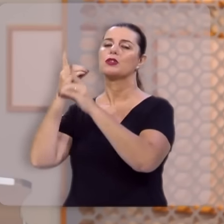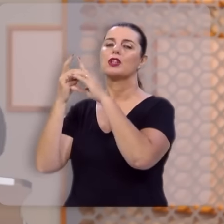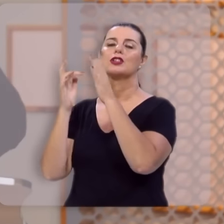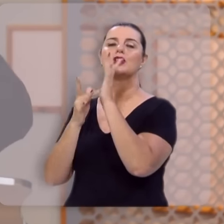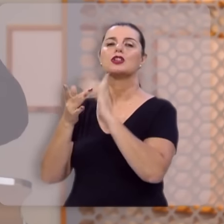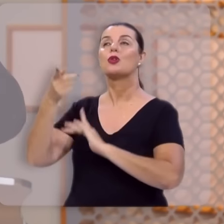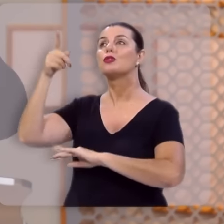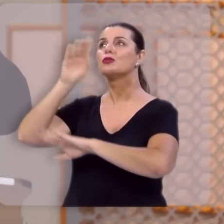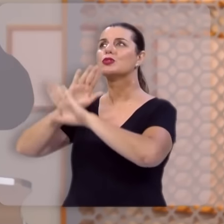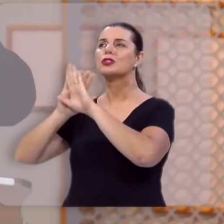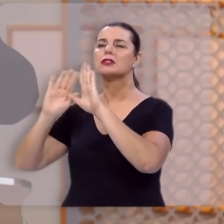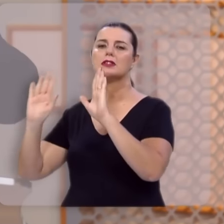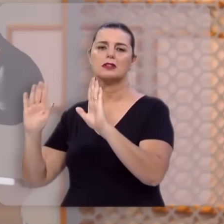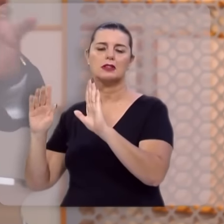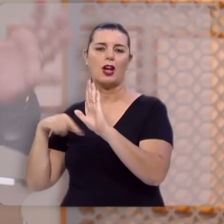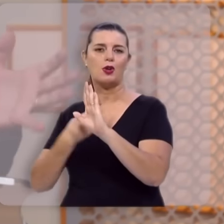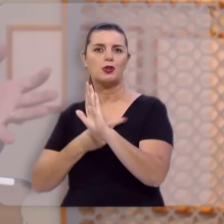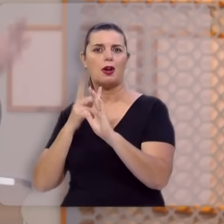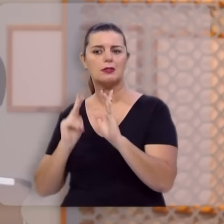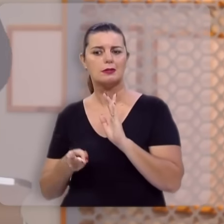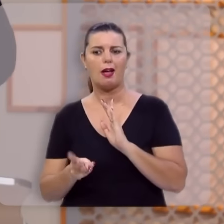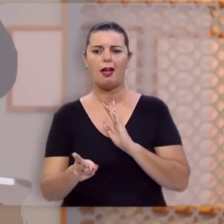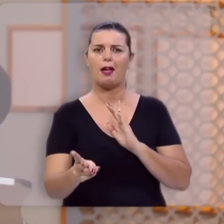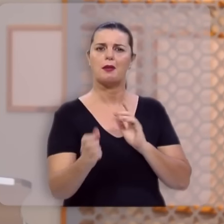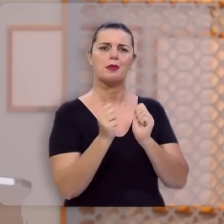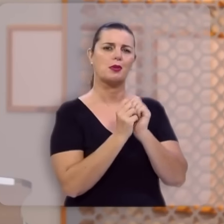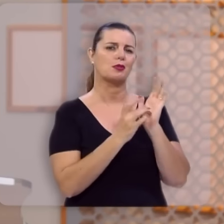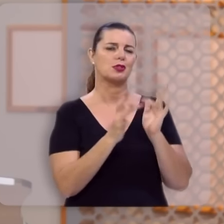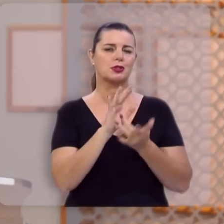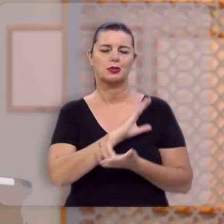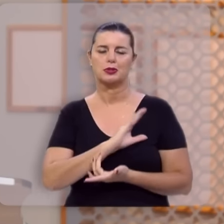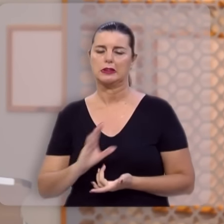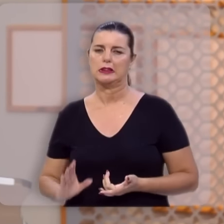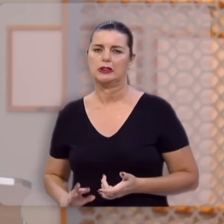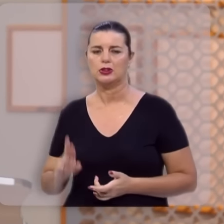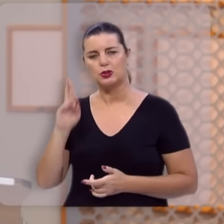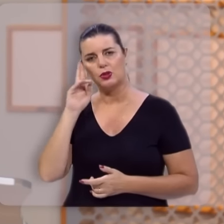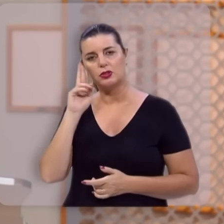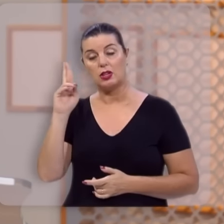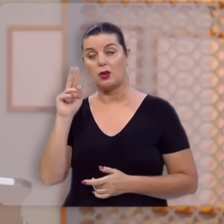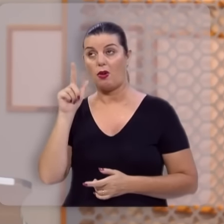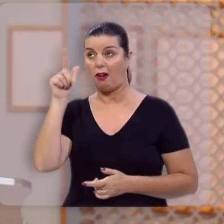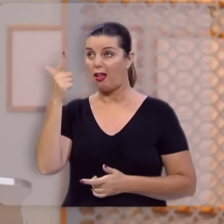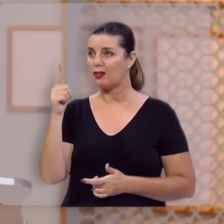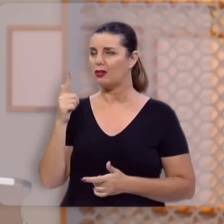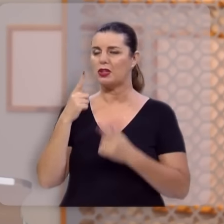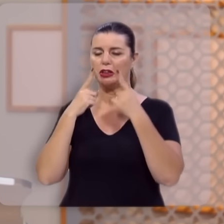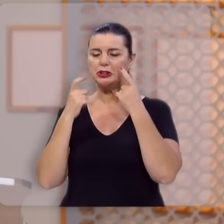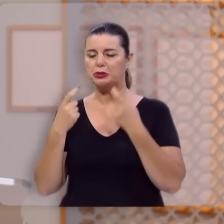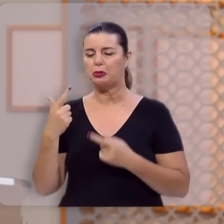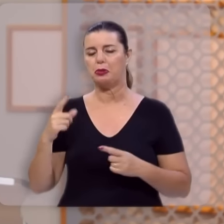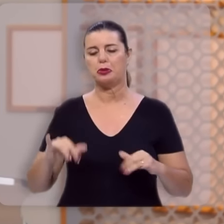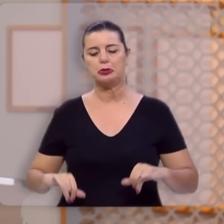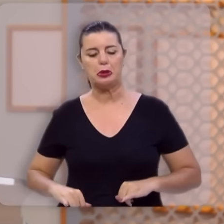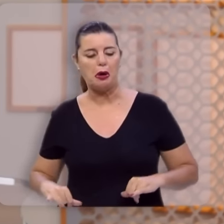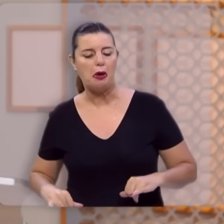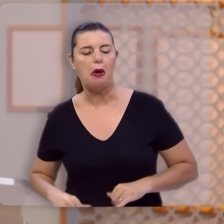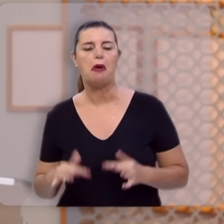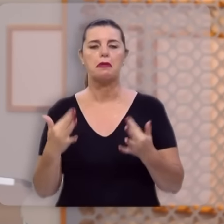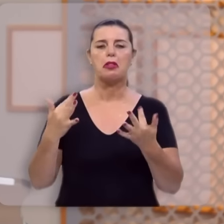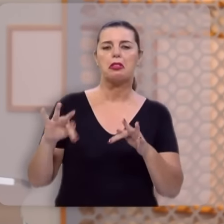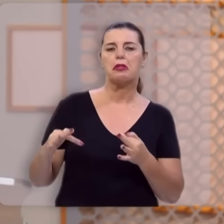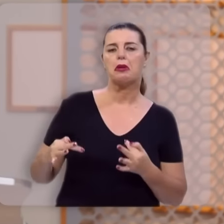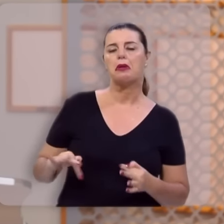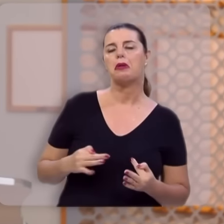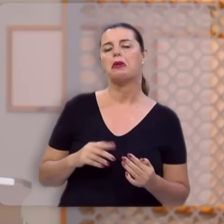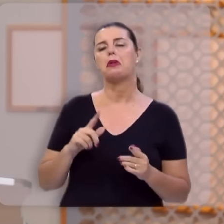nos ares, e assim nós estaremos para sempre com o Senhor, onde não tem mais choro, não tem mais dor, não tem mais